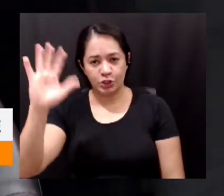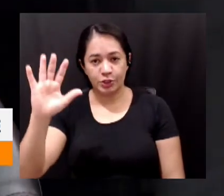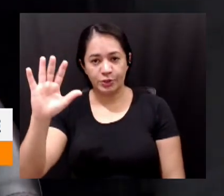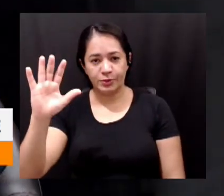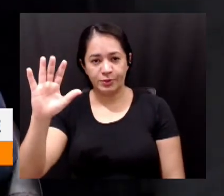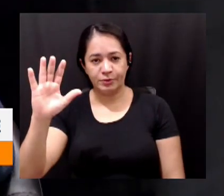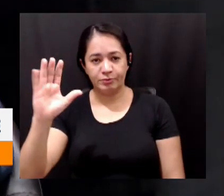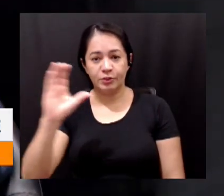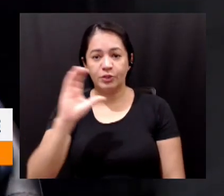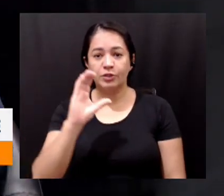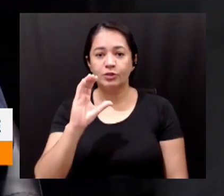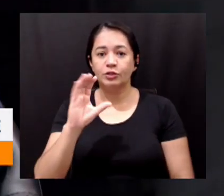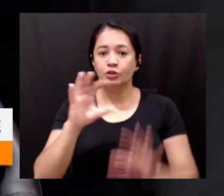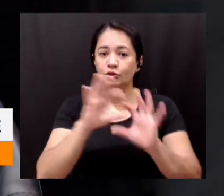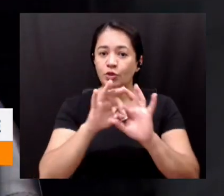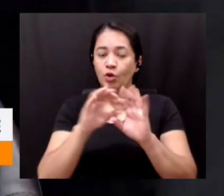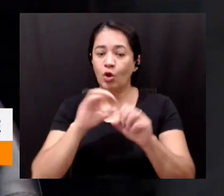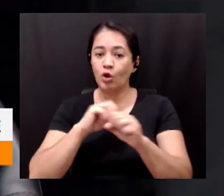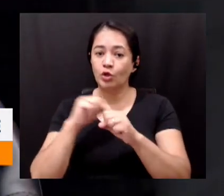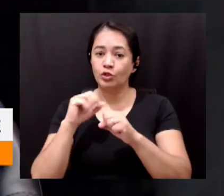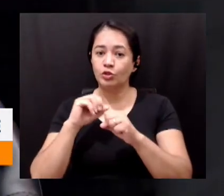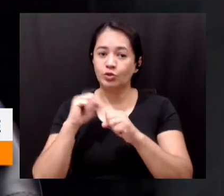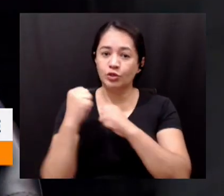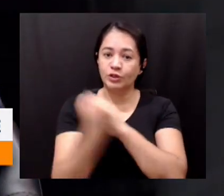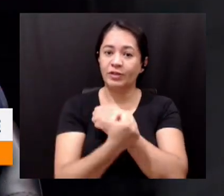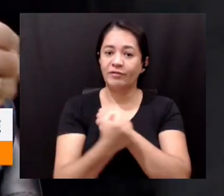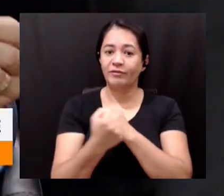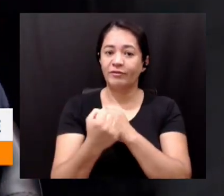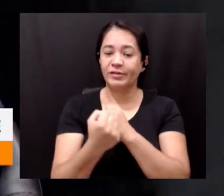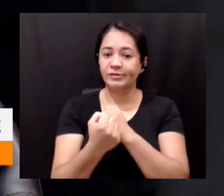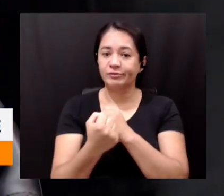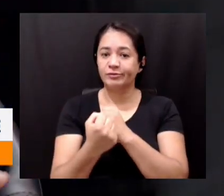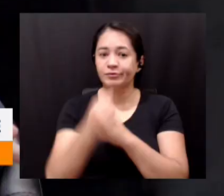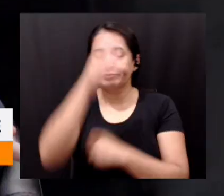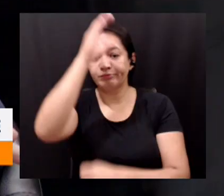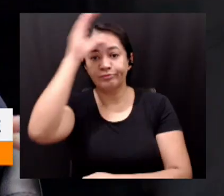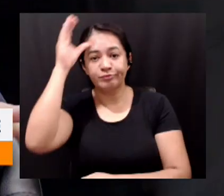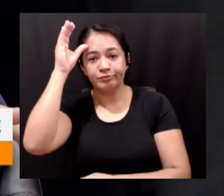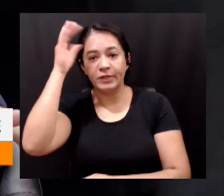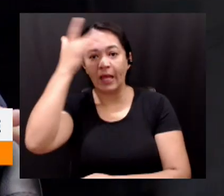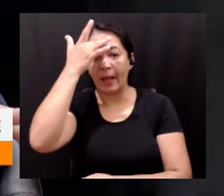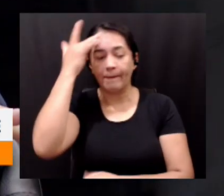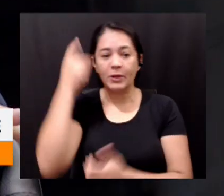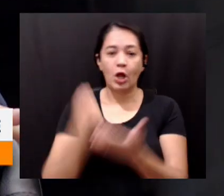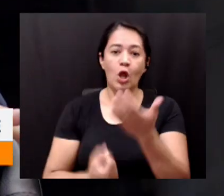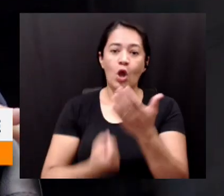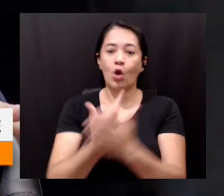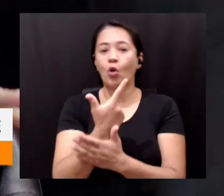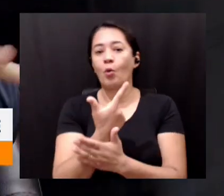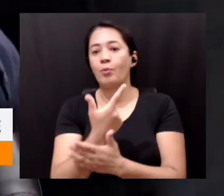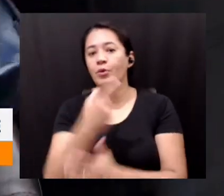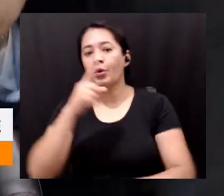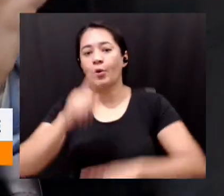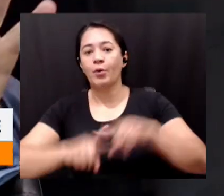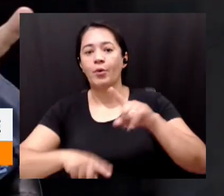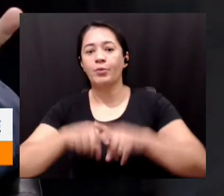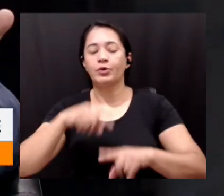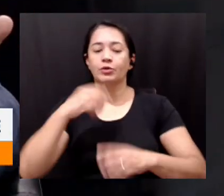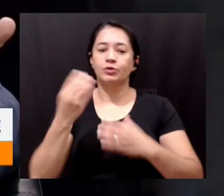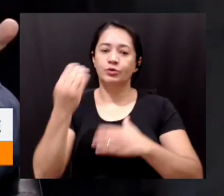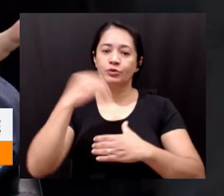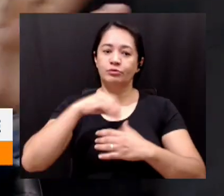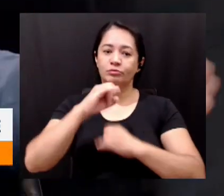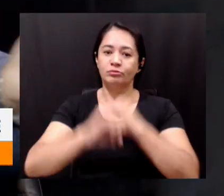envolve consumo. Sim. Né? Então, no Código de Defesa do Consumidor, a pessoa comprou um determinado produto ali na internet de uma forma